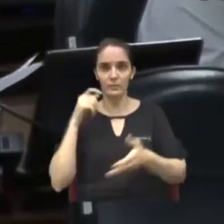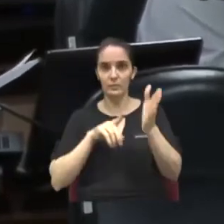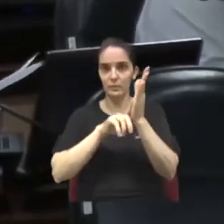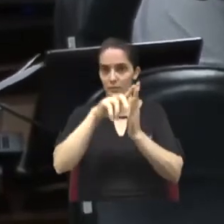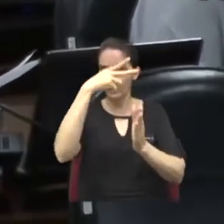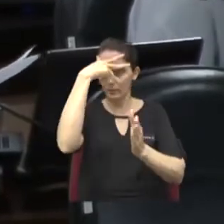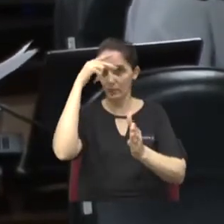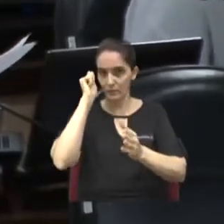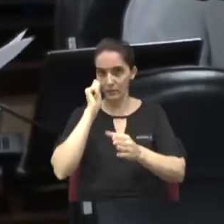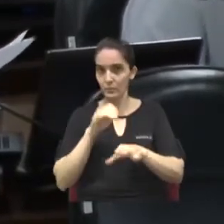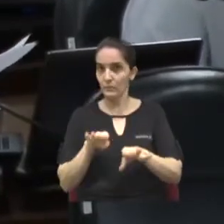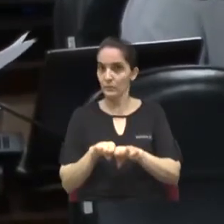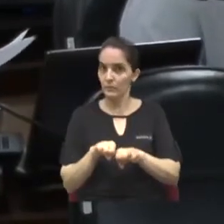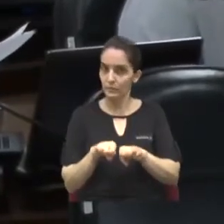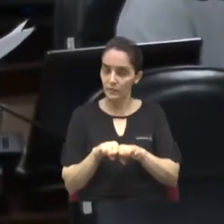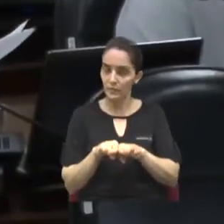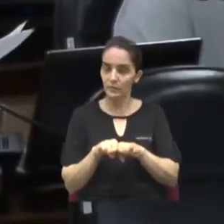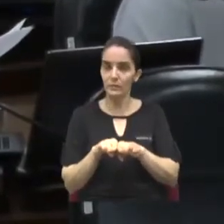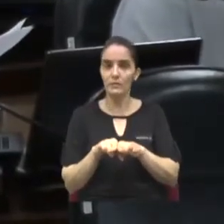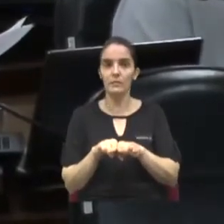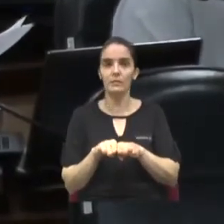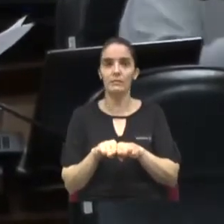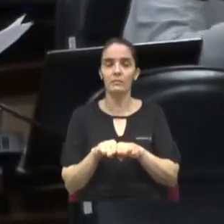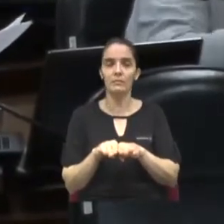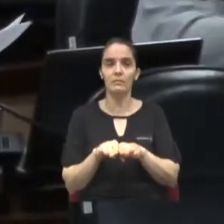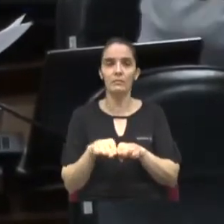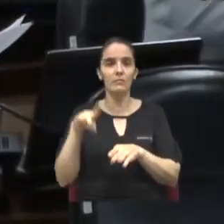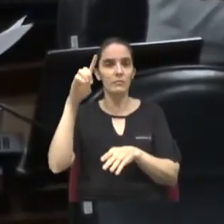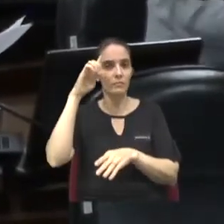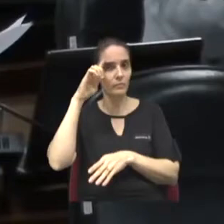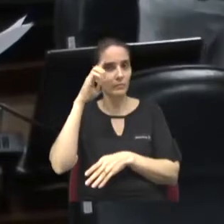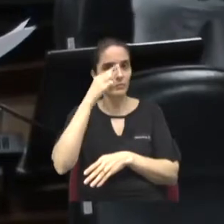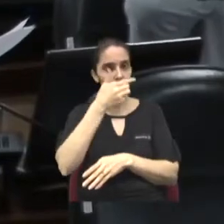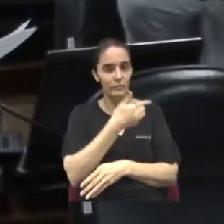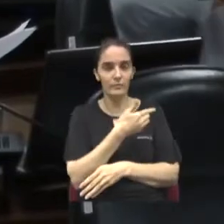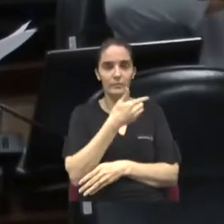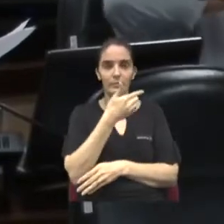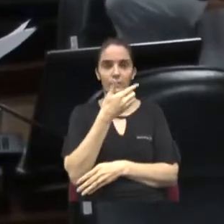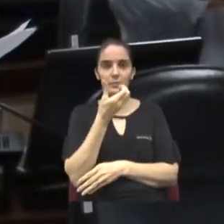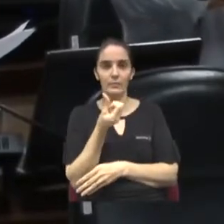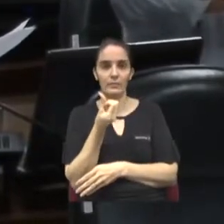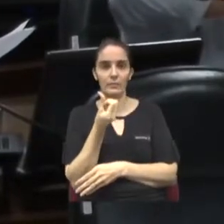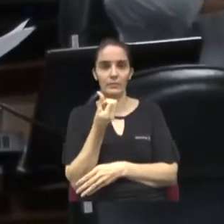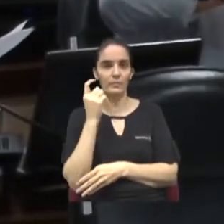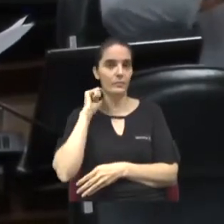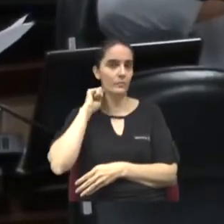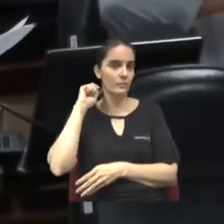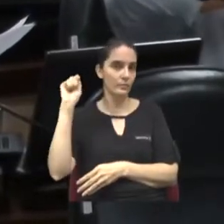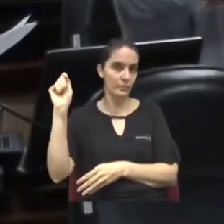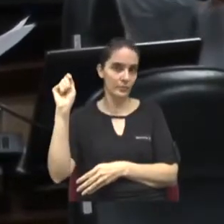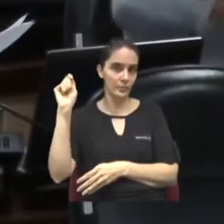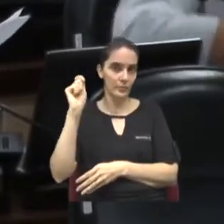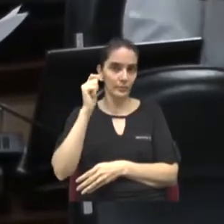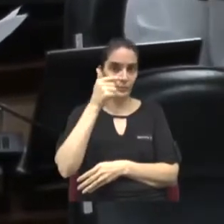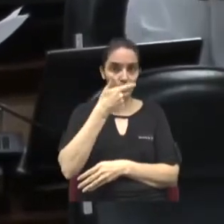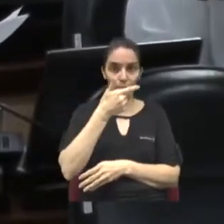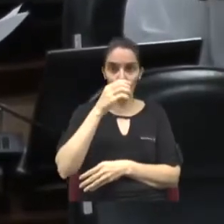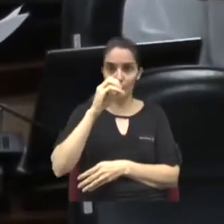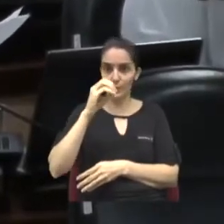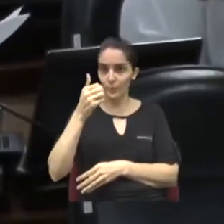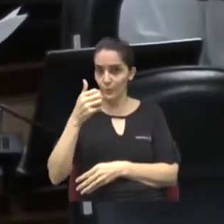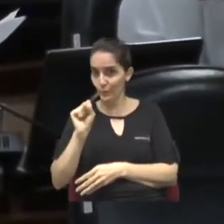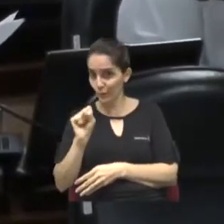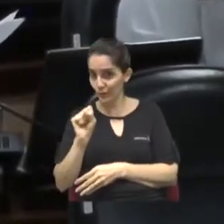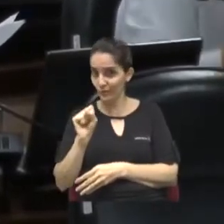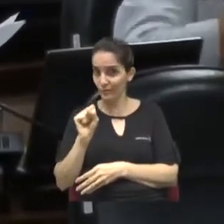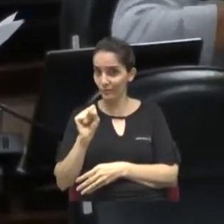Mir, nesse sentido, no dia 26 de abril de